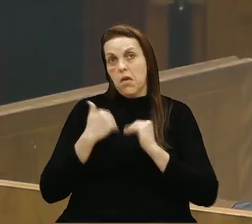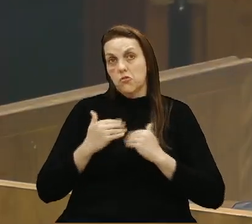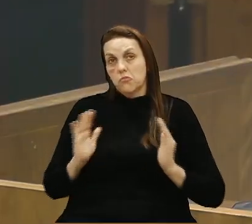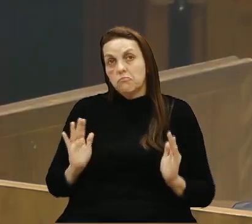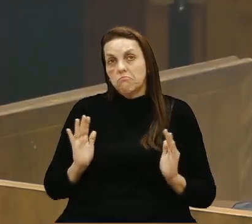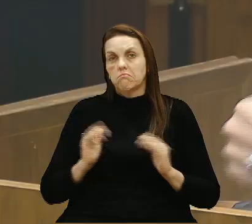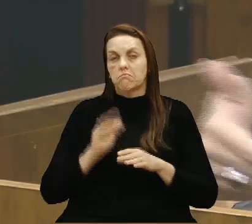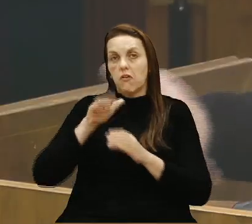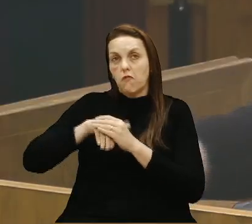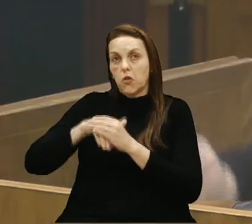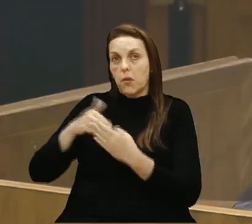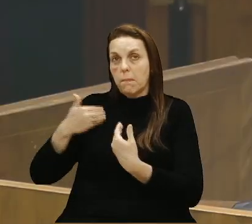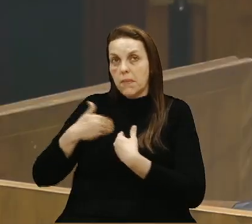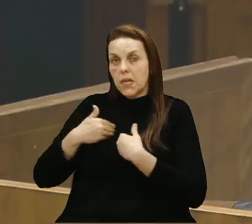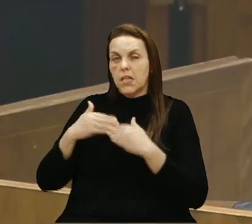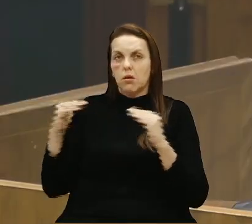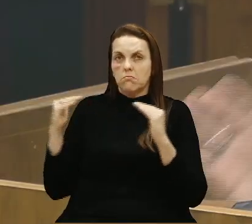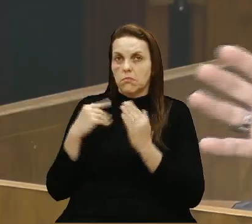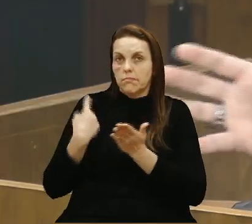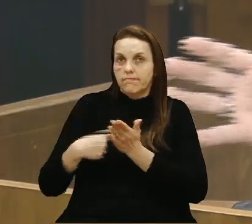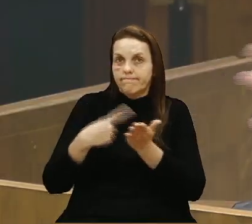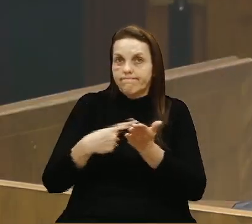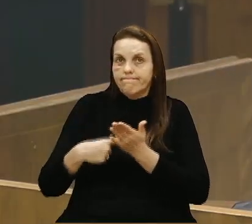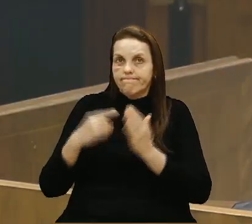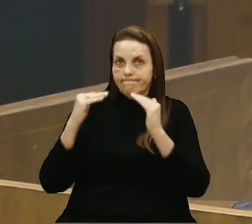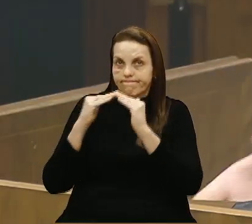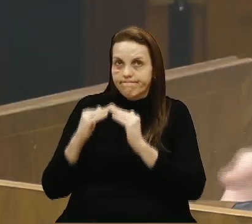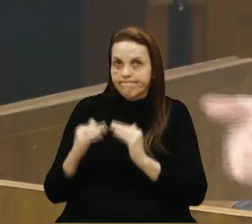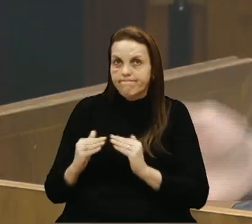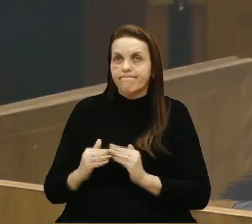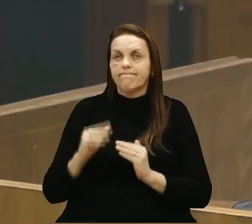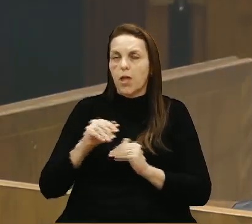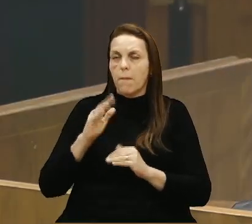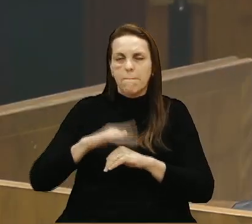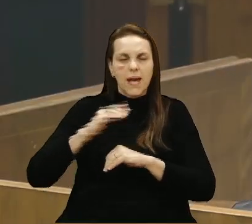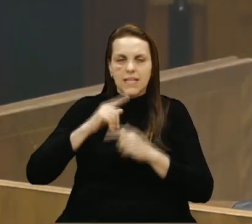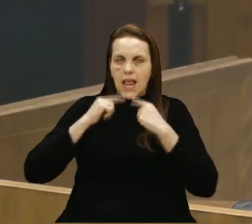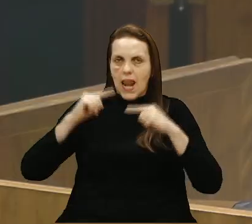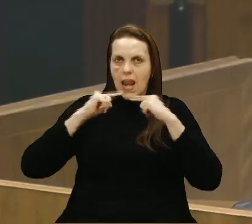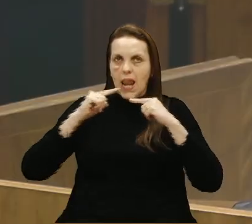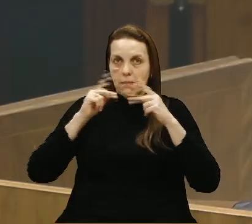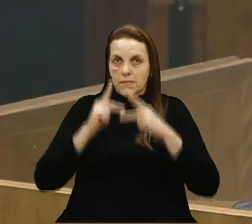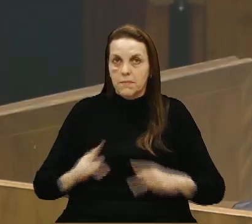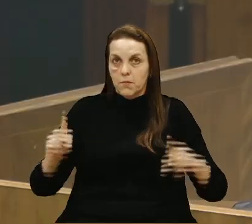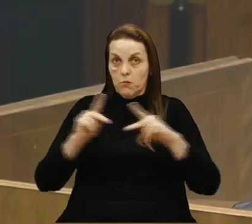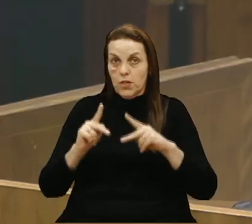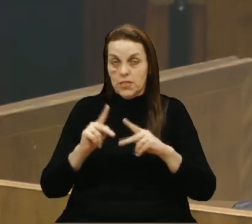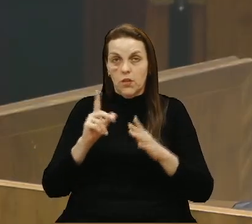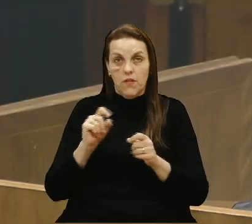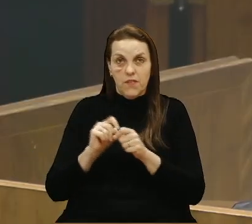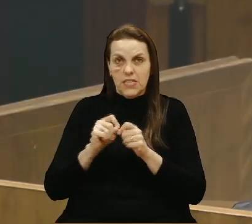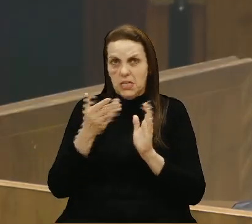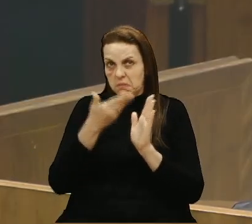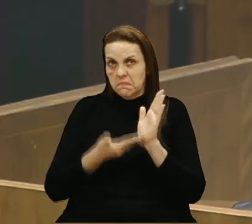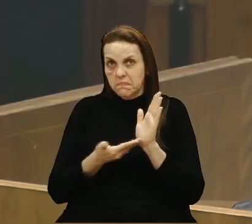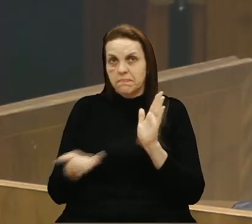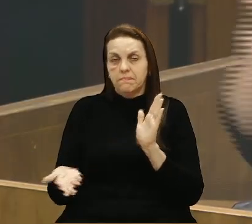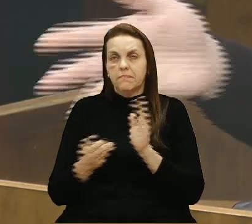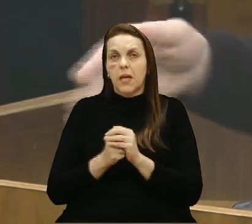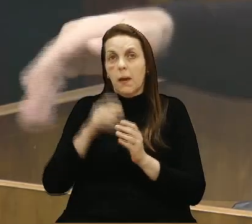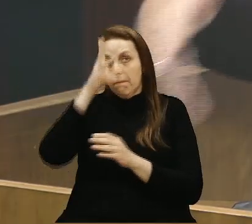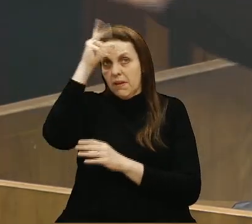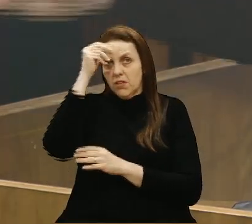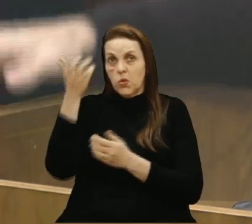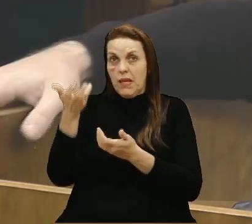ali num consenso dentro do gabinete, a gente pegou as maiores reclamações da população e a gente está fazendo aqui, isso aqui. Se a prefeitura quiser